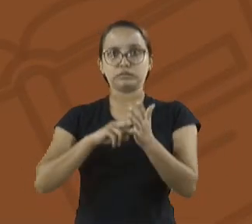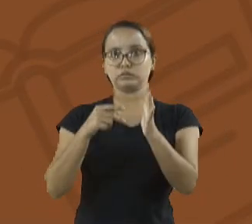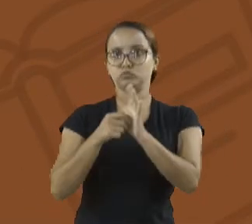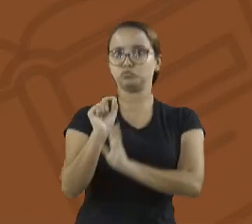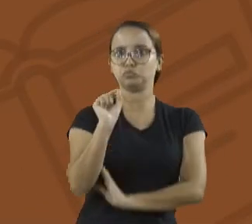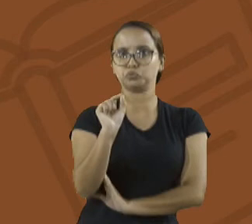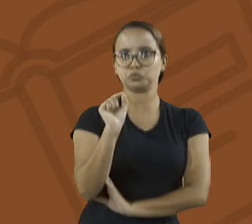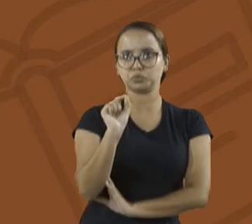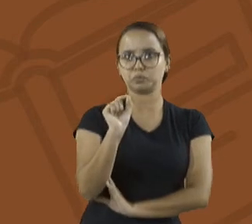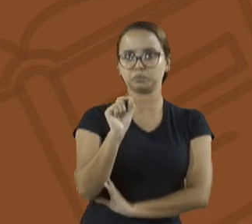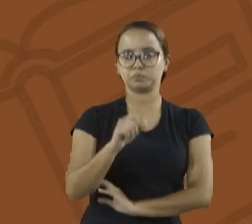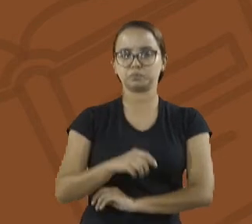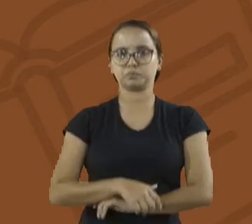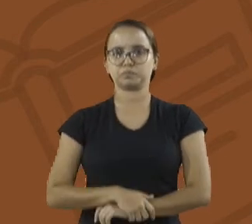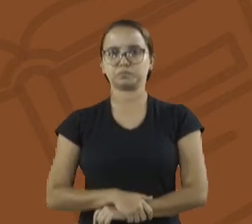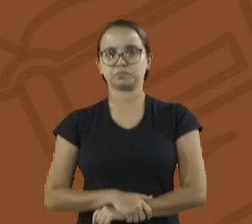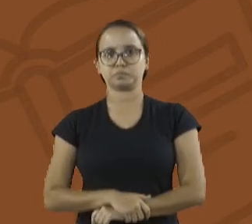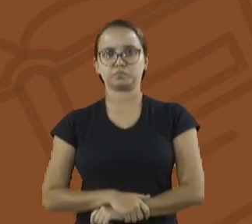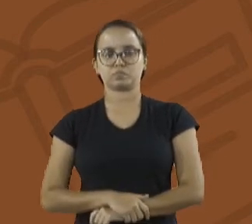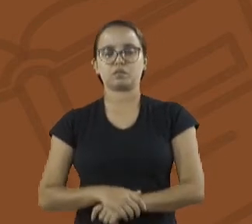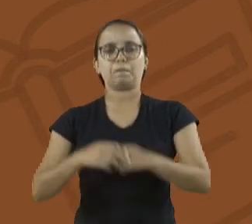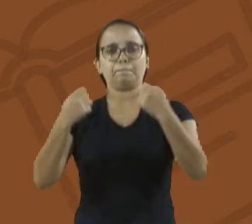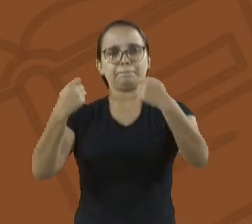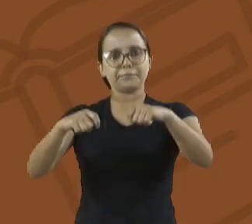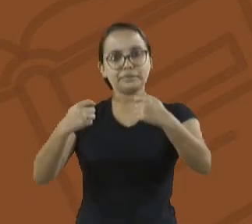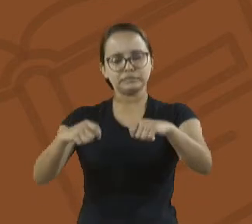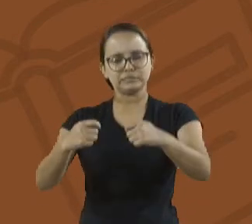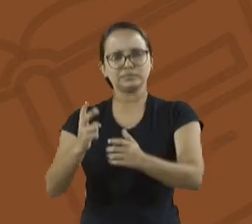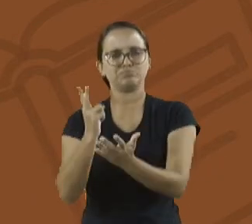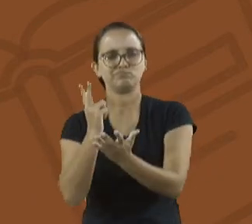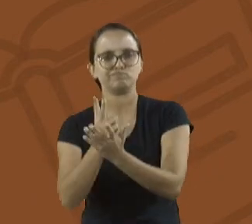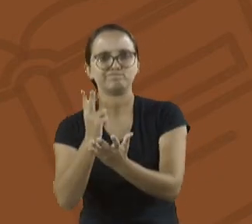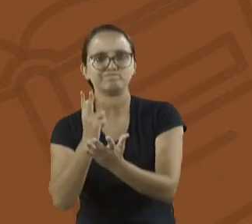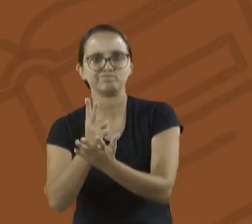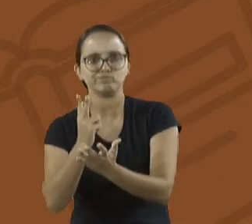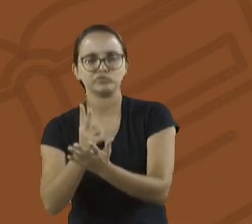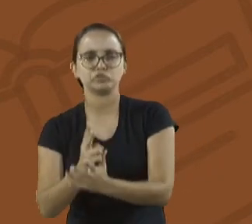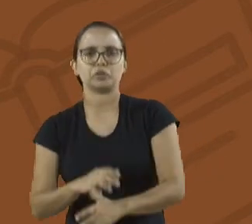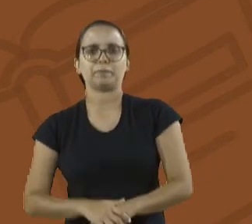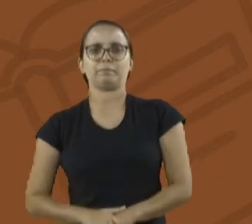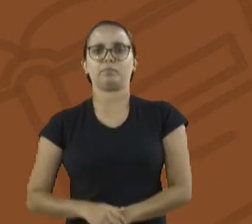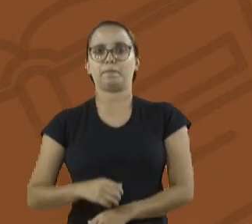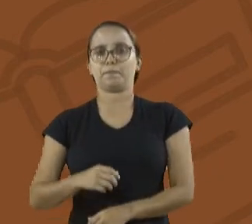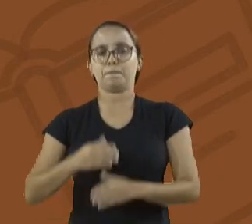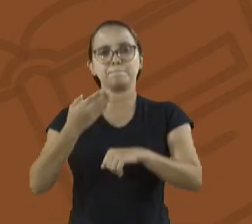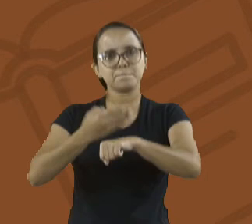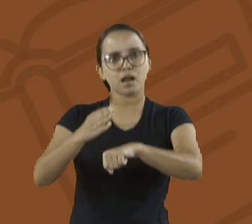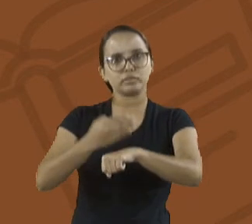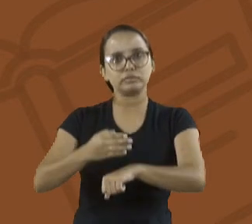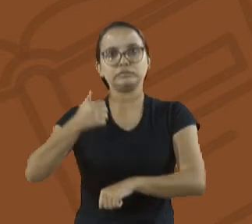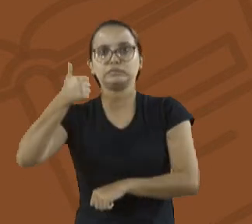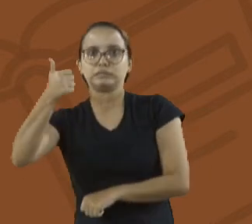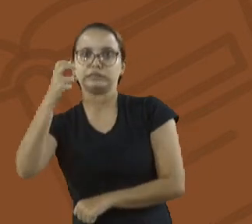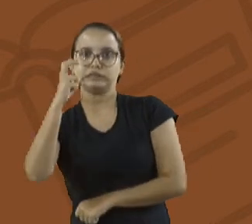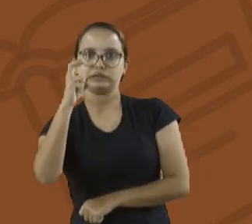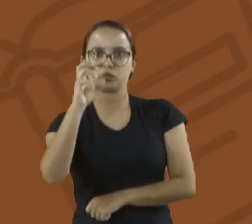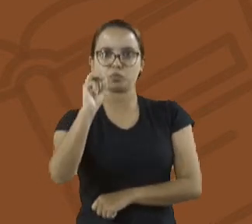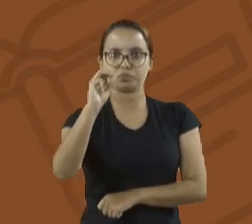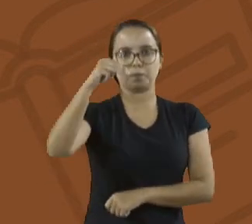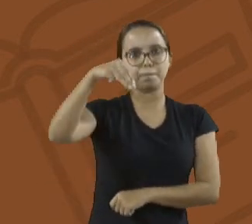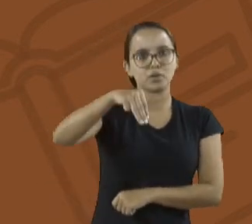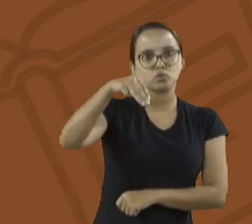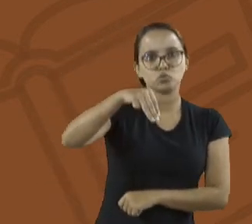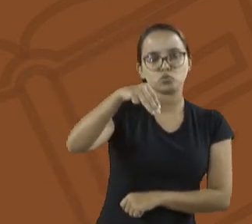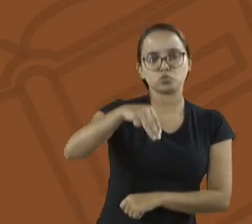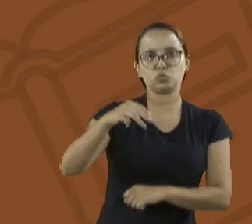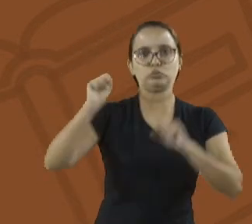tem uma missão, temos que praticar 150 minutos de atividade física por semana. Isso